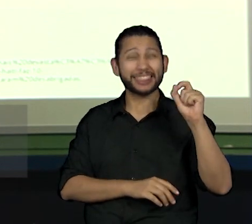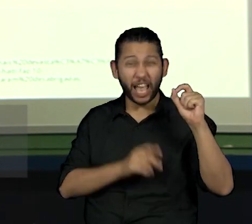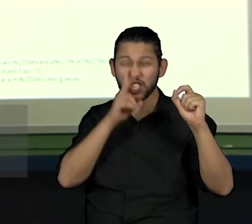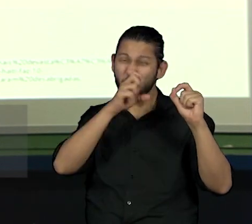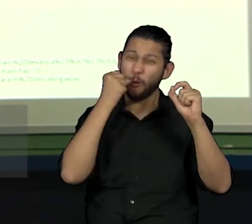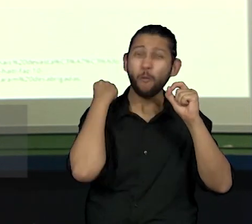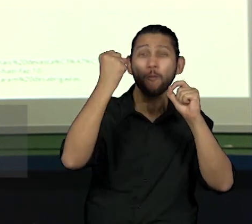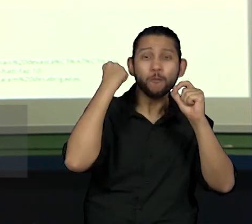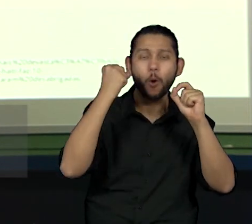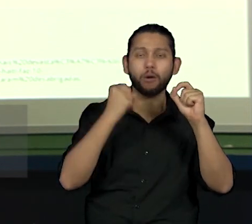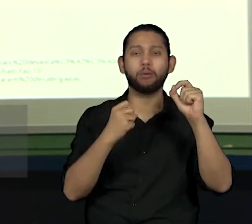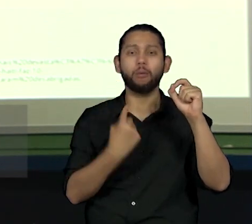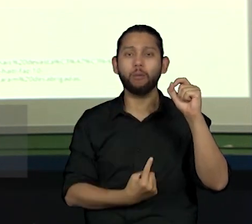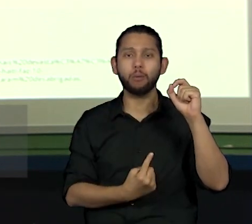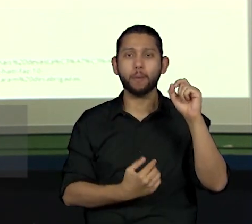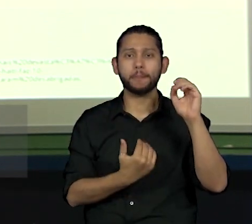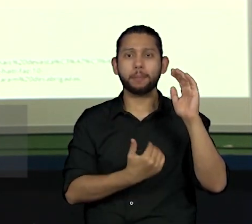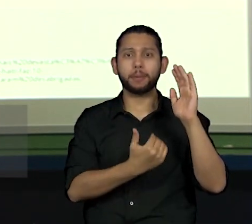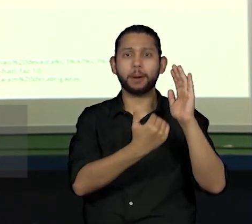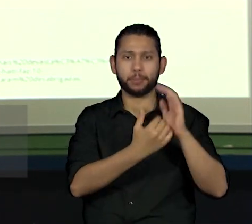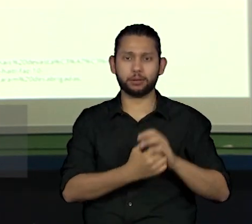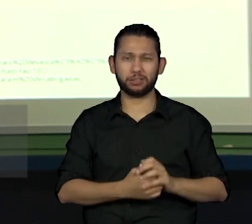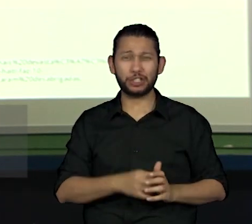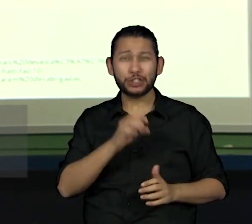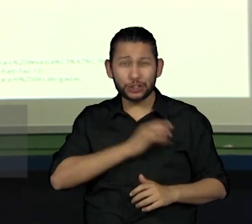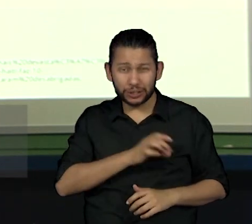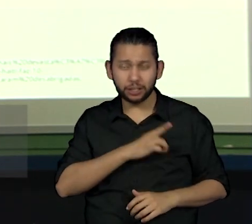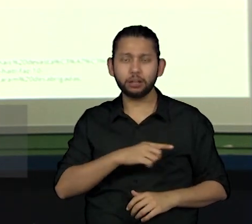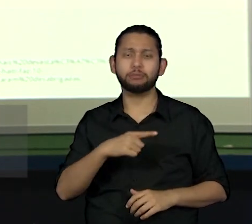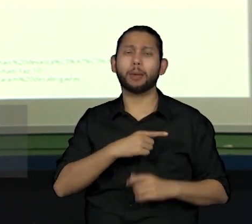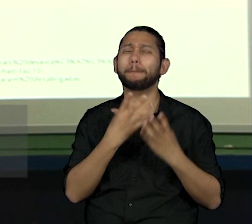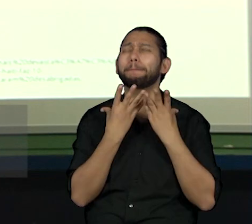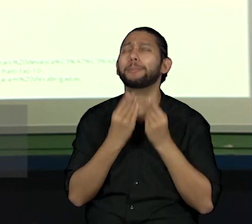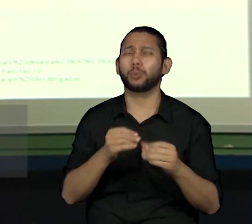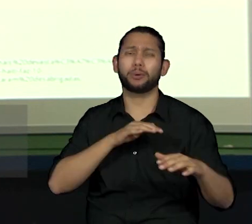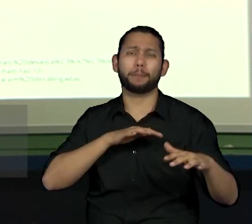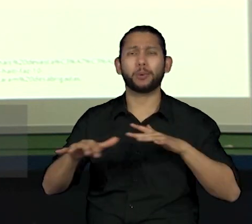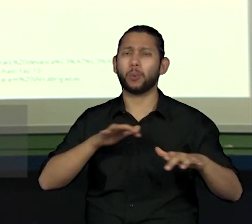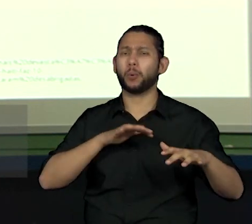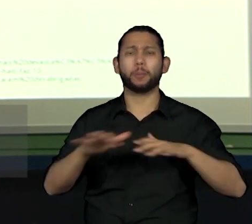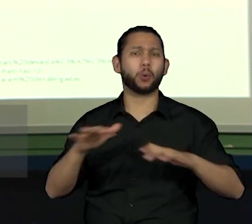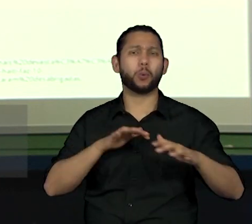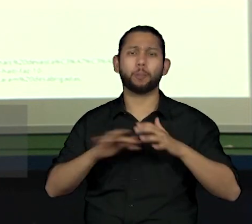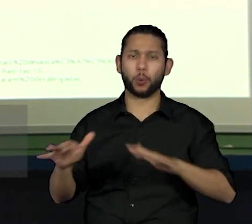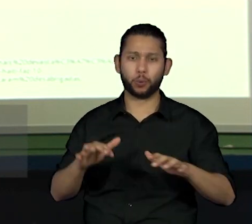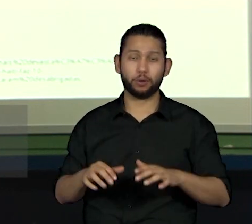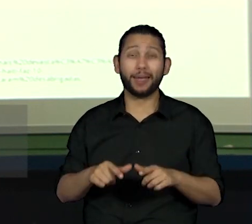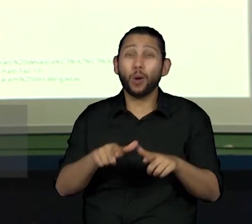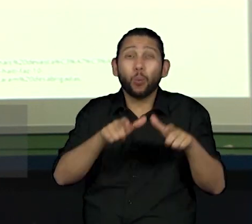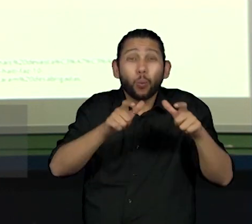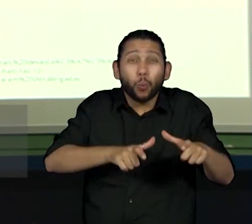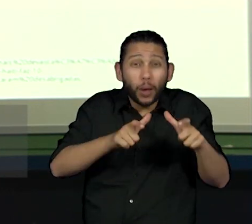forte. E o Chile sofre bastante com terremotos, gente. É uma área totalmente instável. O